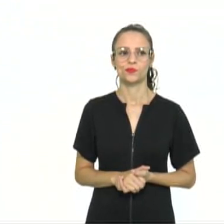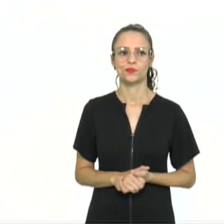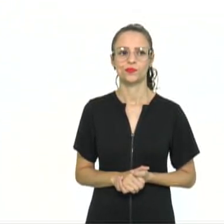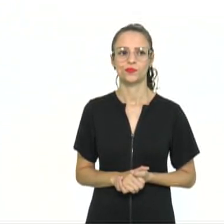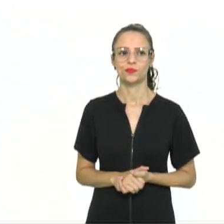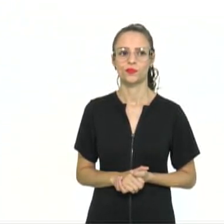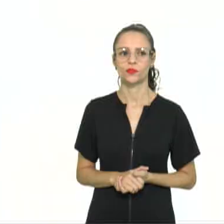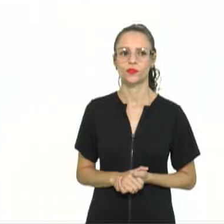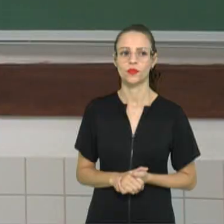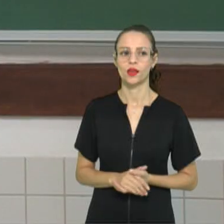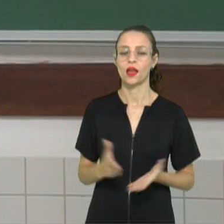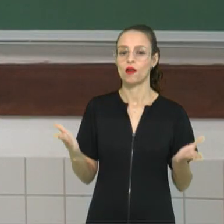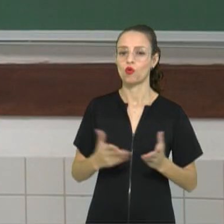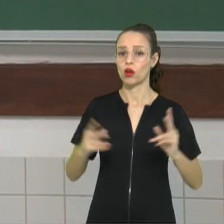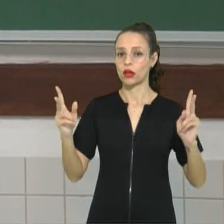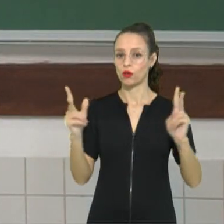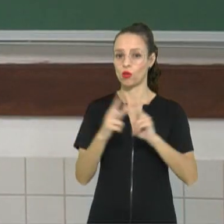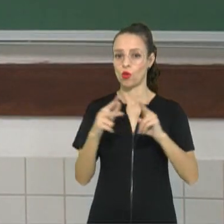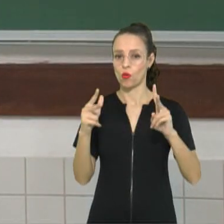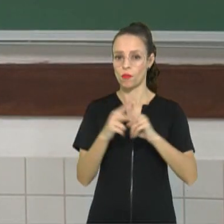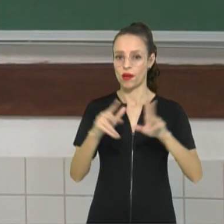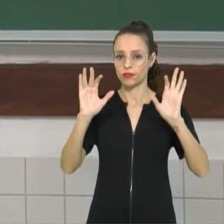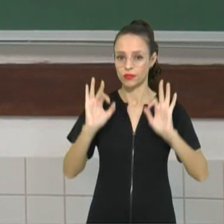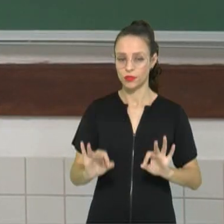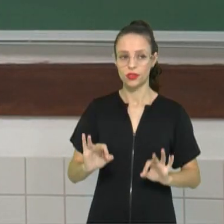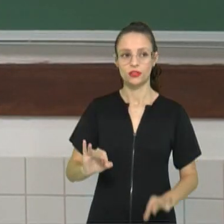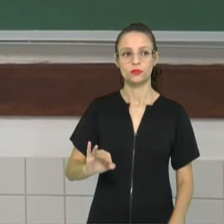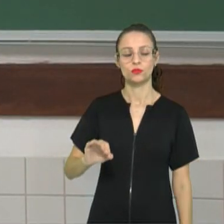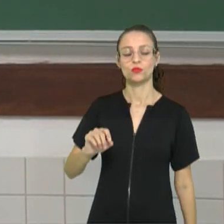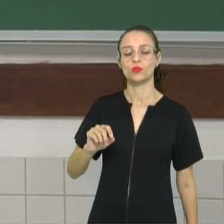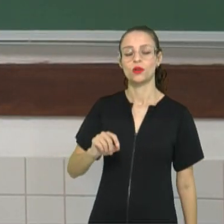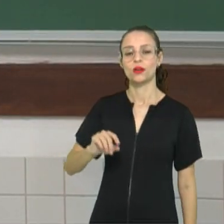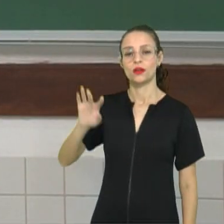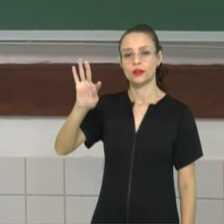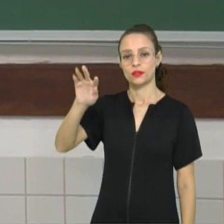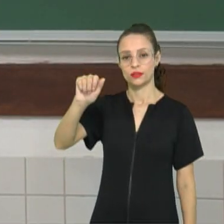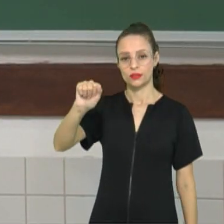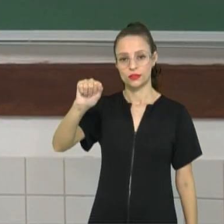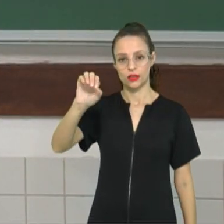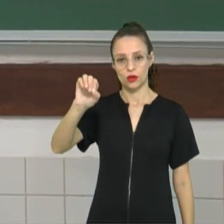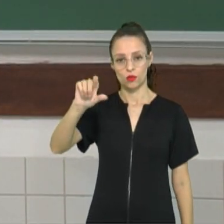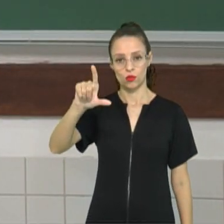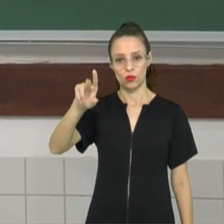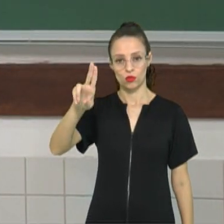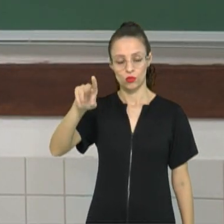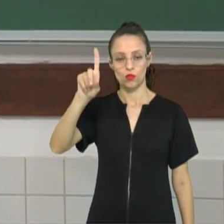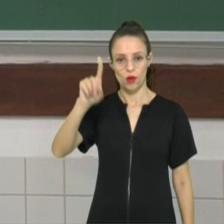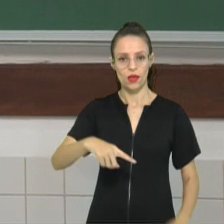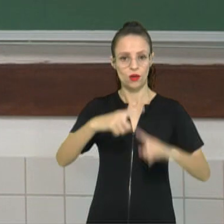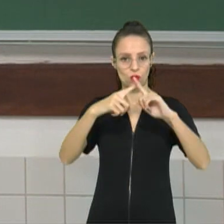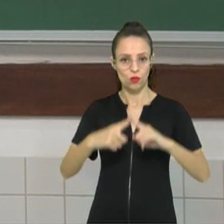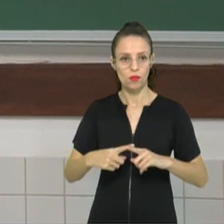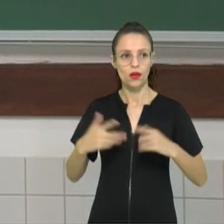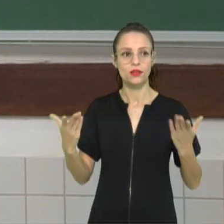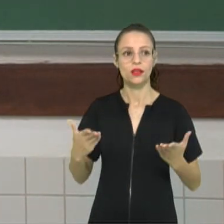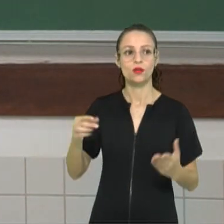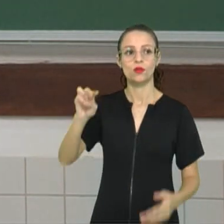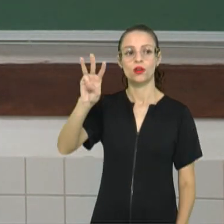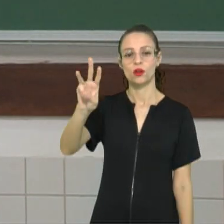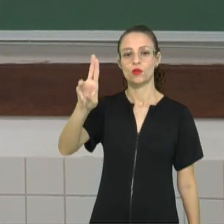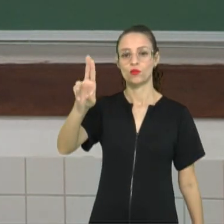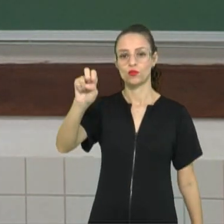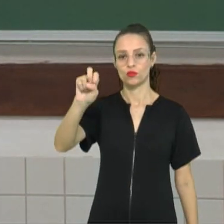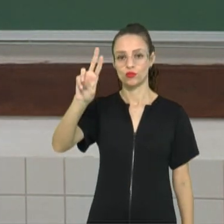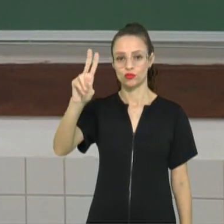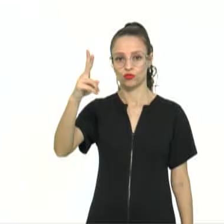Agora nós vamos entrar na parte de combate, né? Então o taolô era a parte de apresentação, o Wushu entra na parte de combate, né? Que é o Wushu